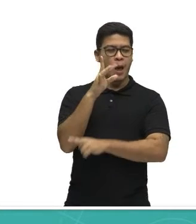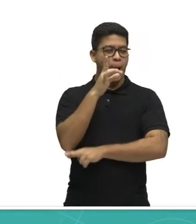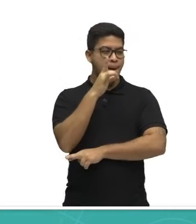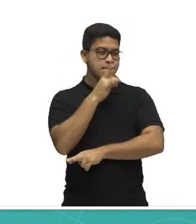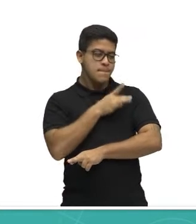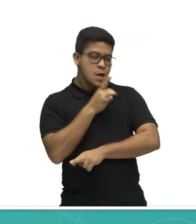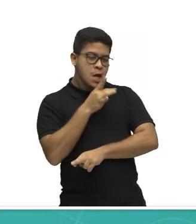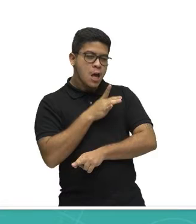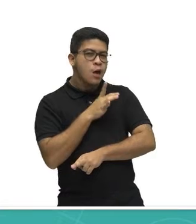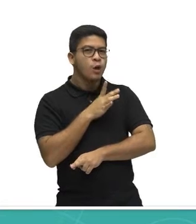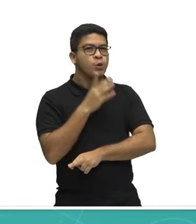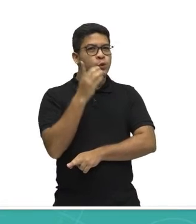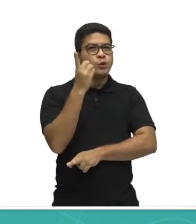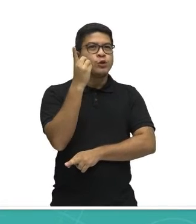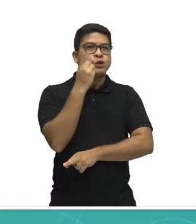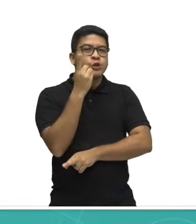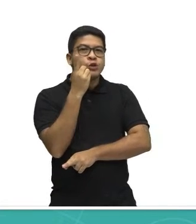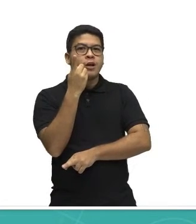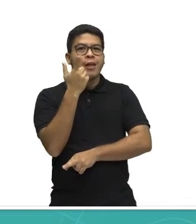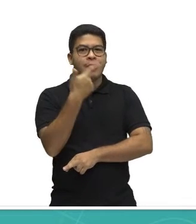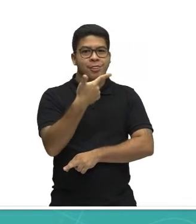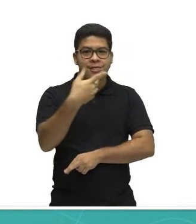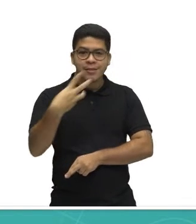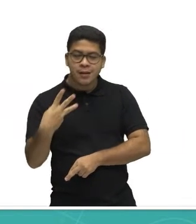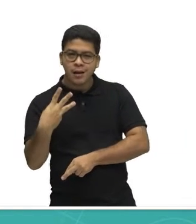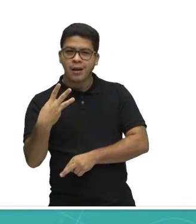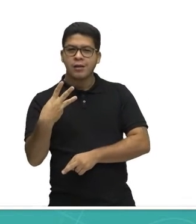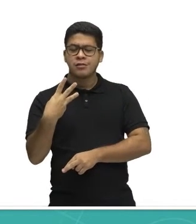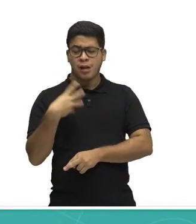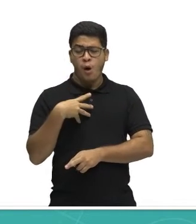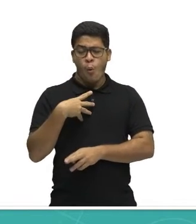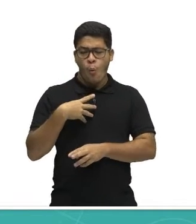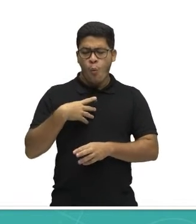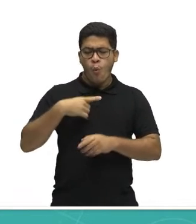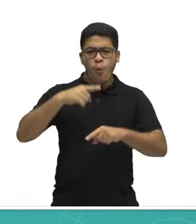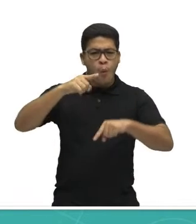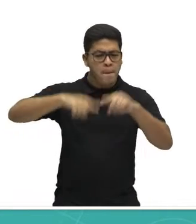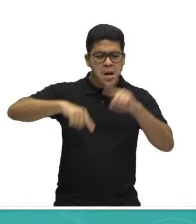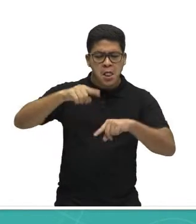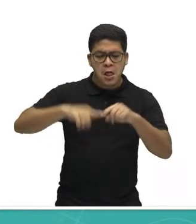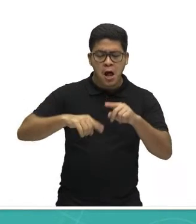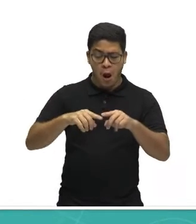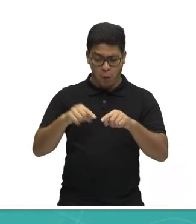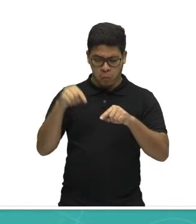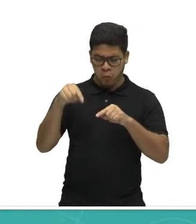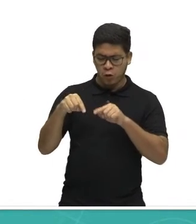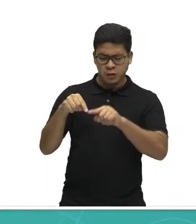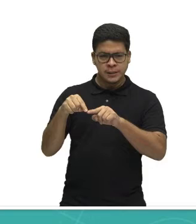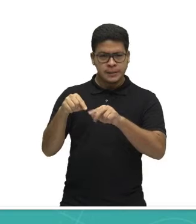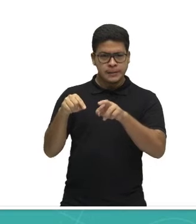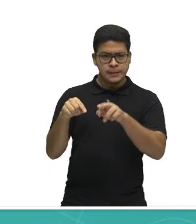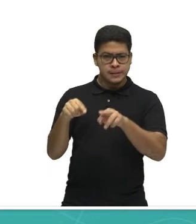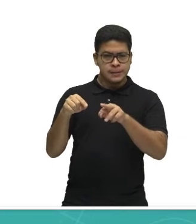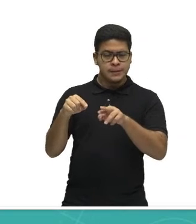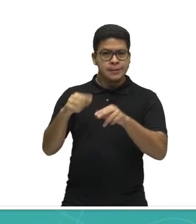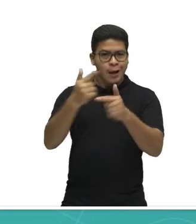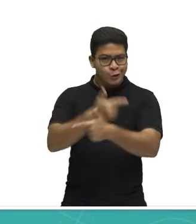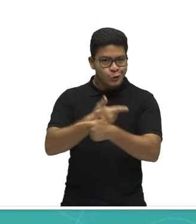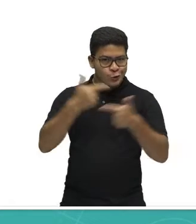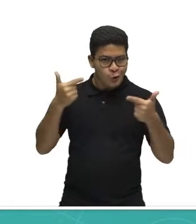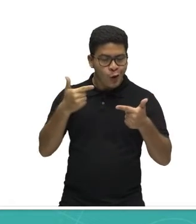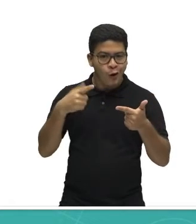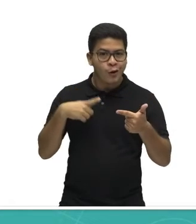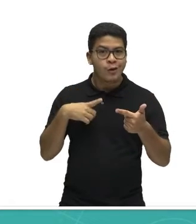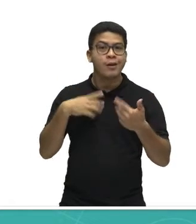sexta-feira 13, aí vocês têm um amuleto que dá sorte, alguém de vocês deve ter isso, a moça que vai numa festa de